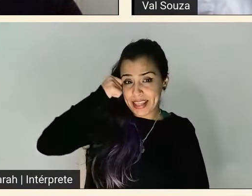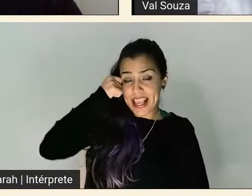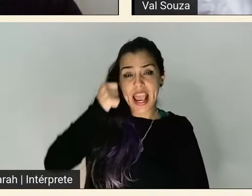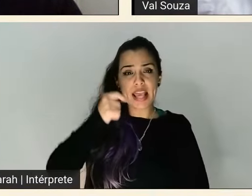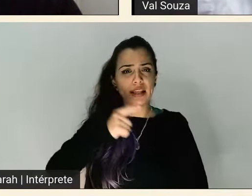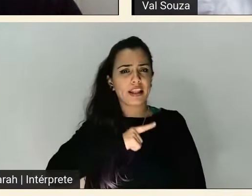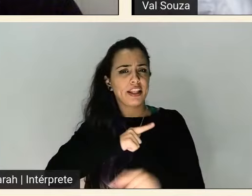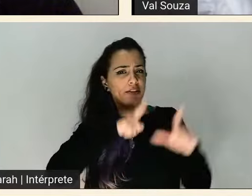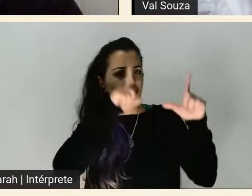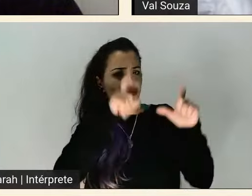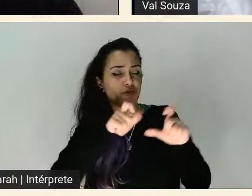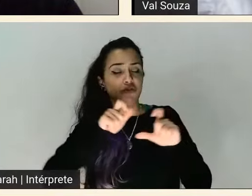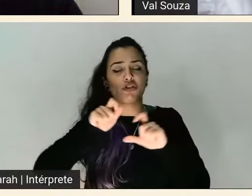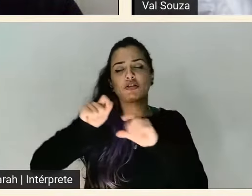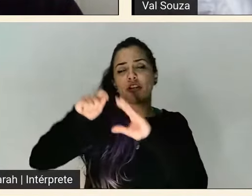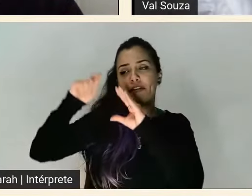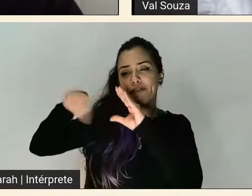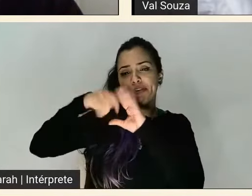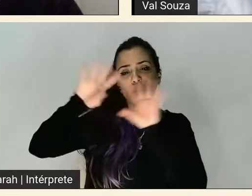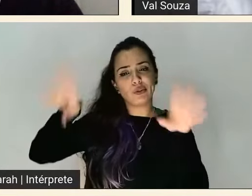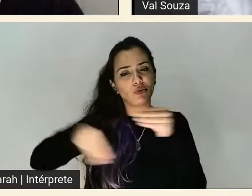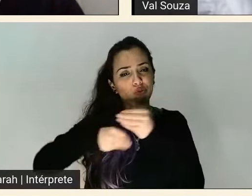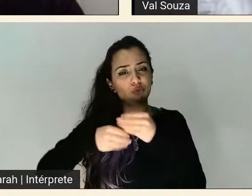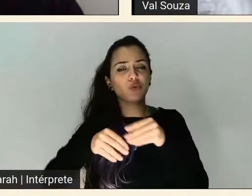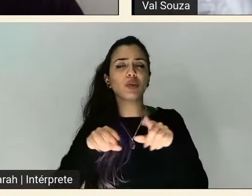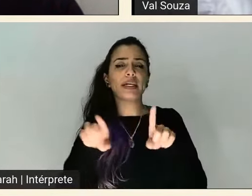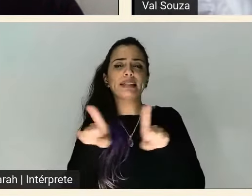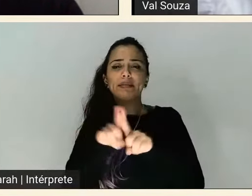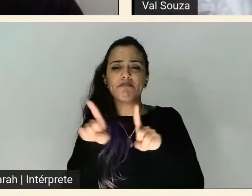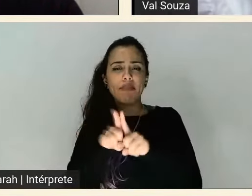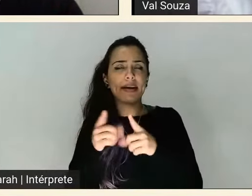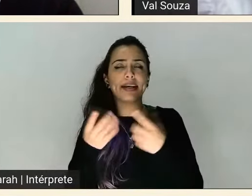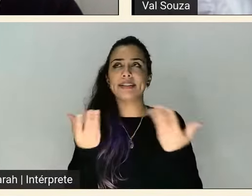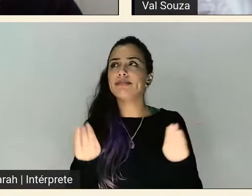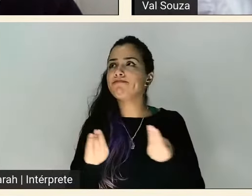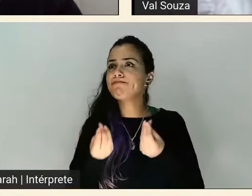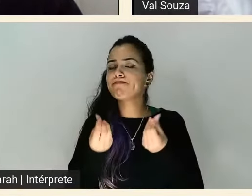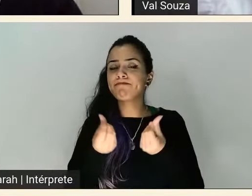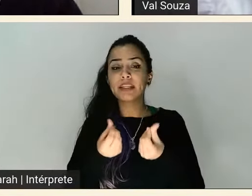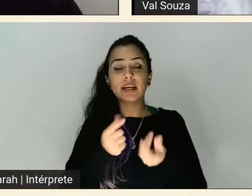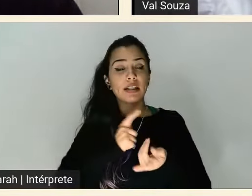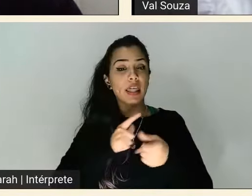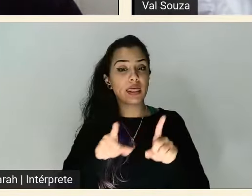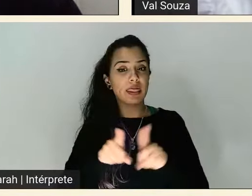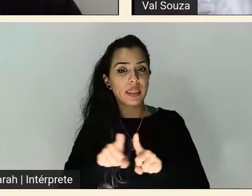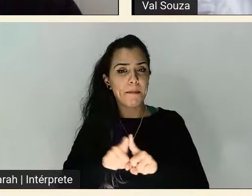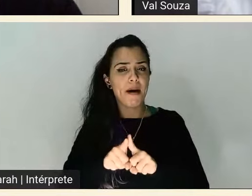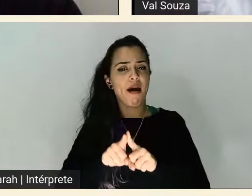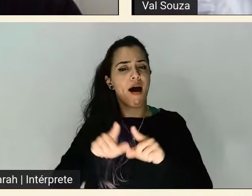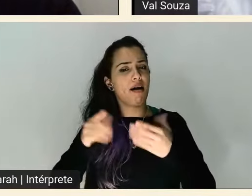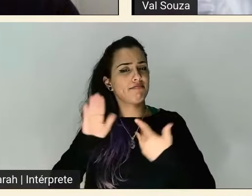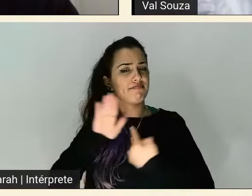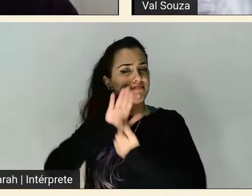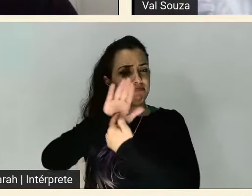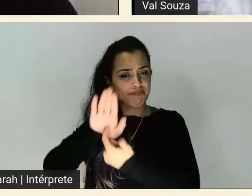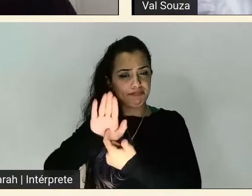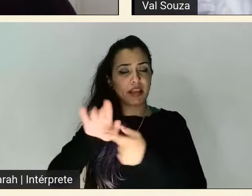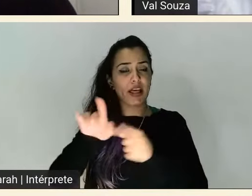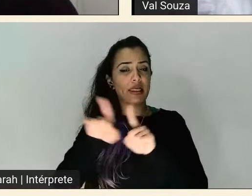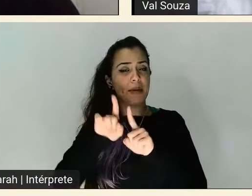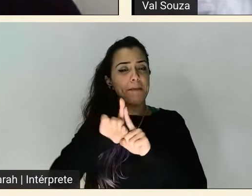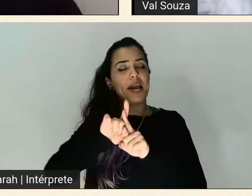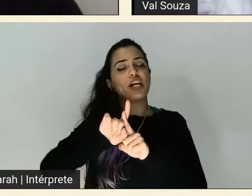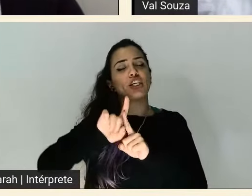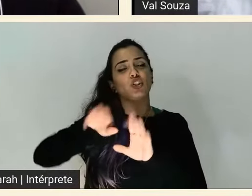fotografia, também, como eu disse, a instalação, usa muito da autoexposição e da